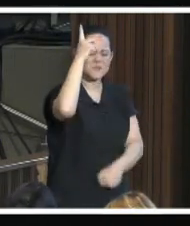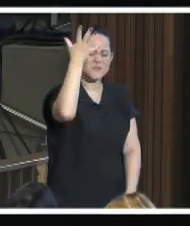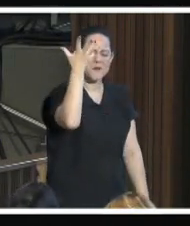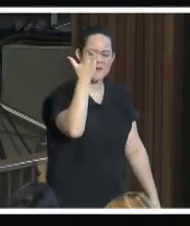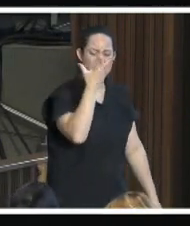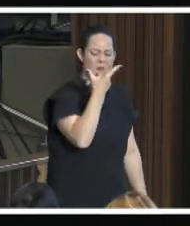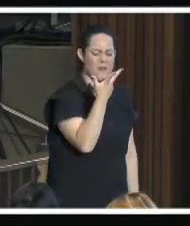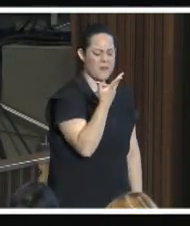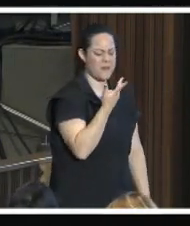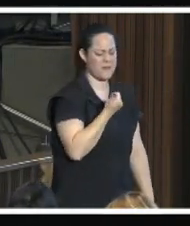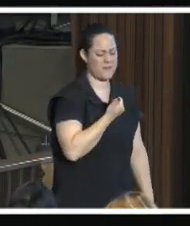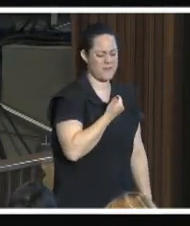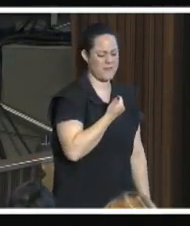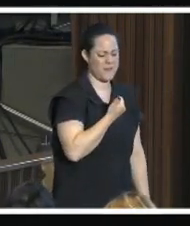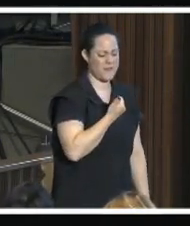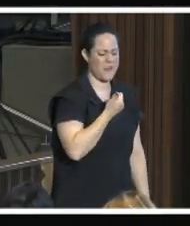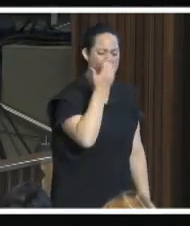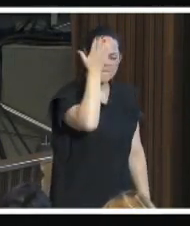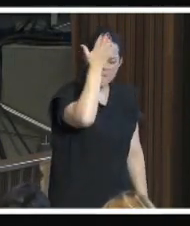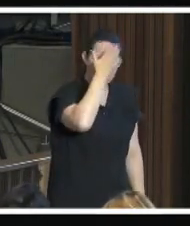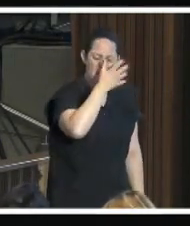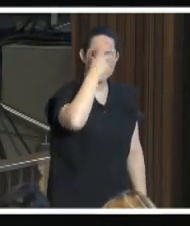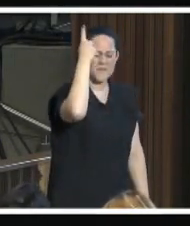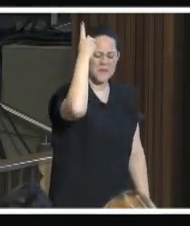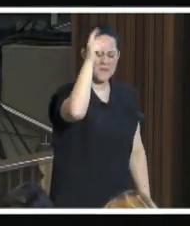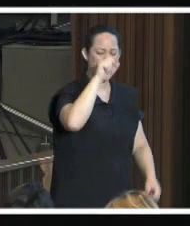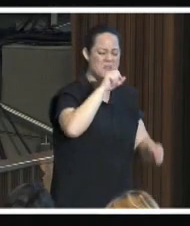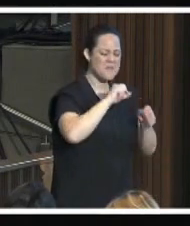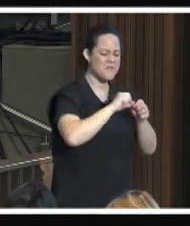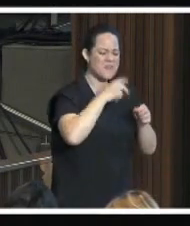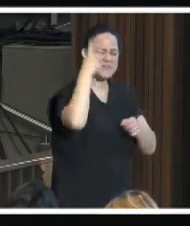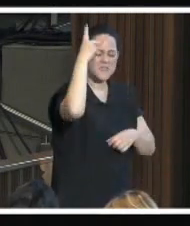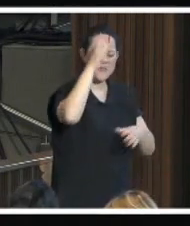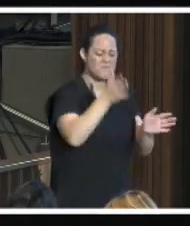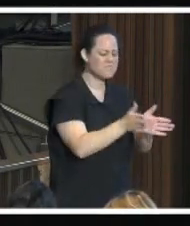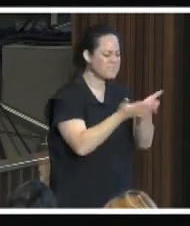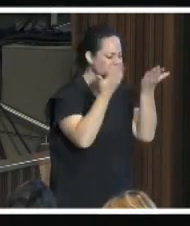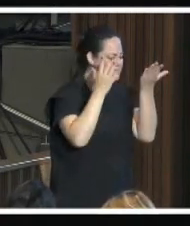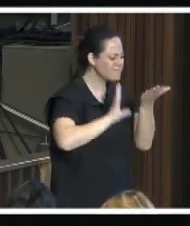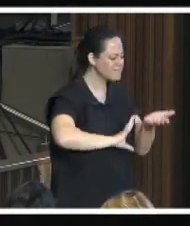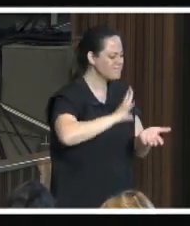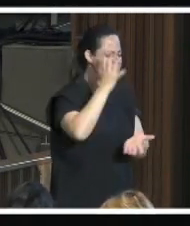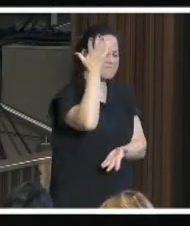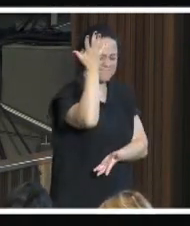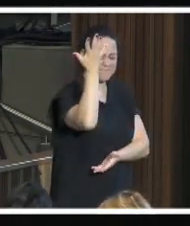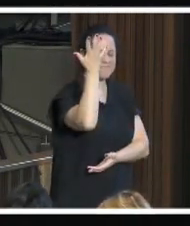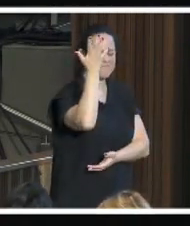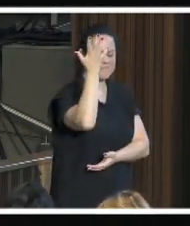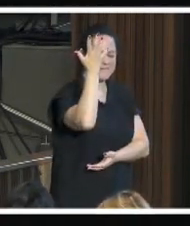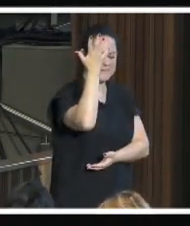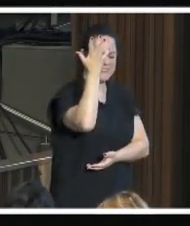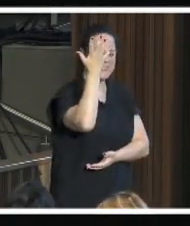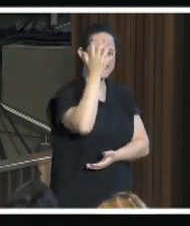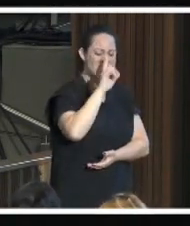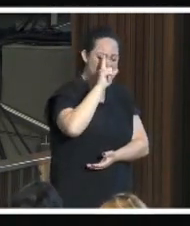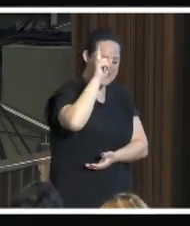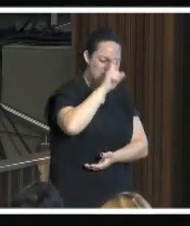teus filhos, e faz com que o imponderável do Senhor aconteça, e que isso